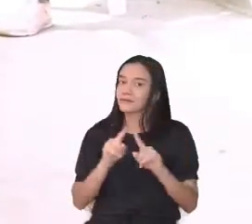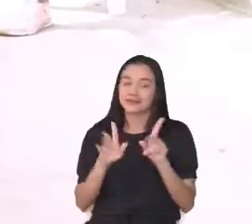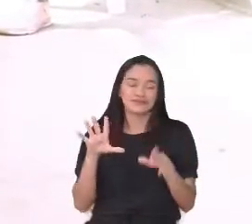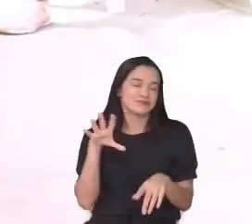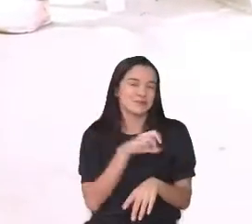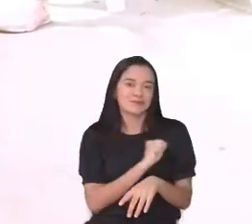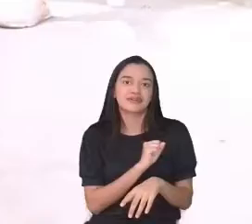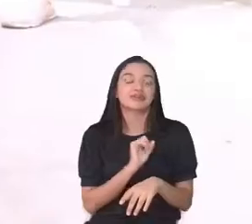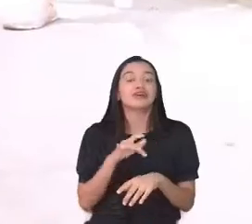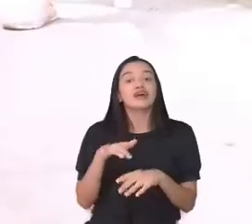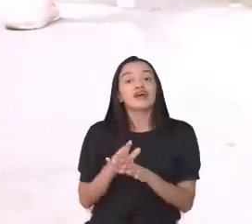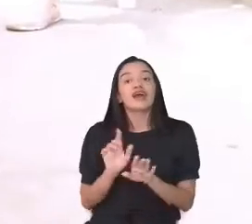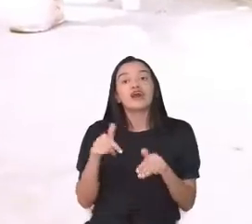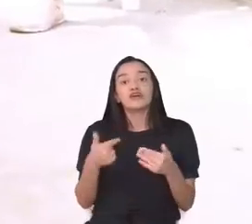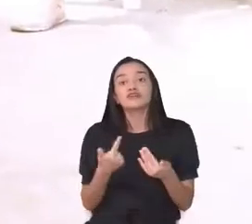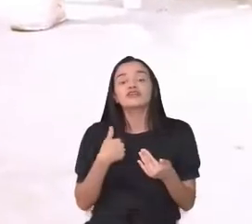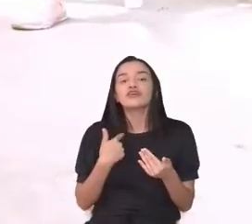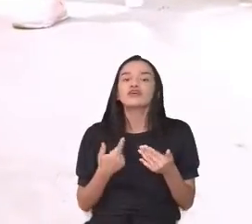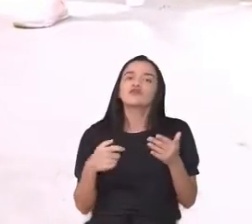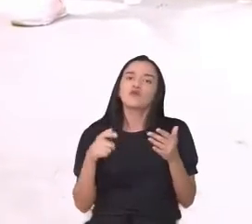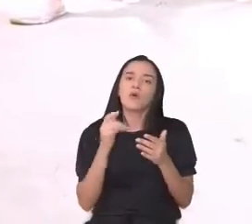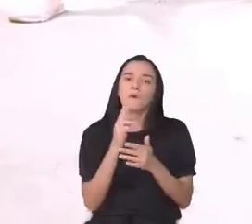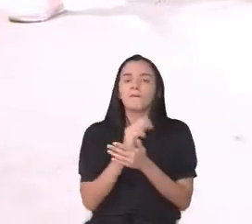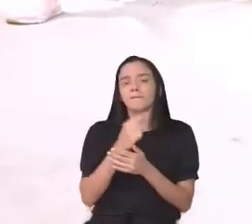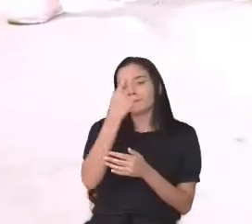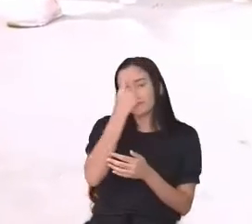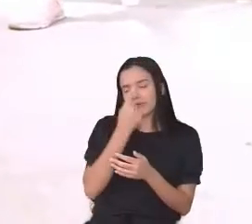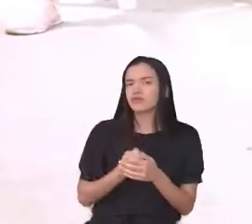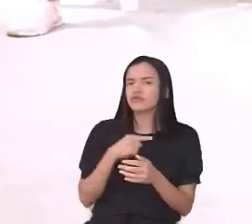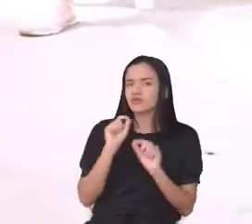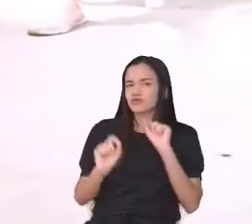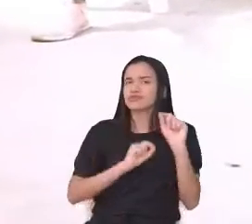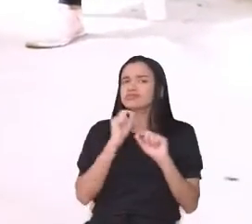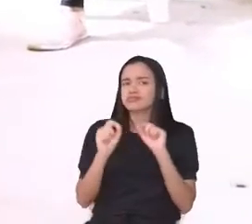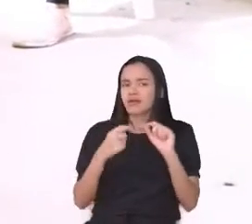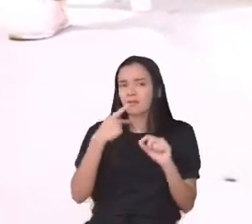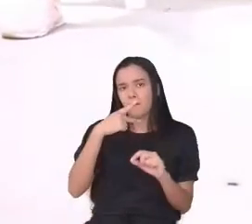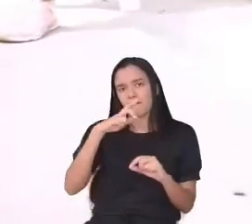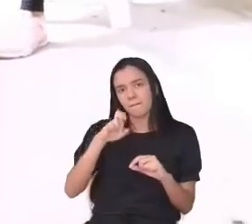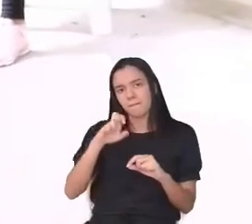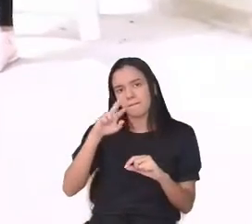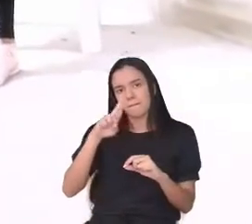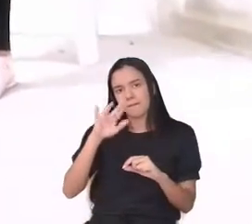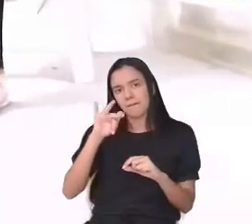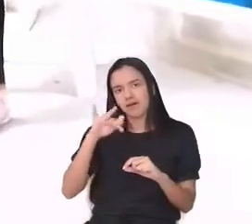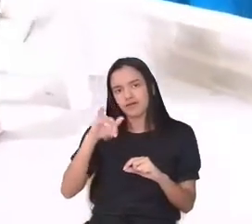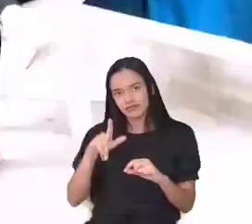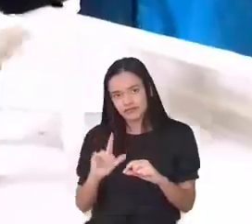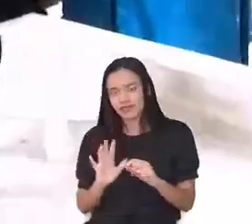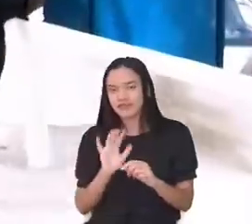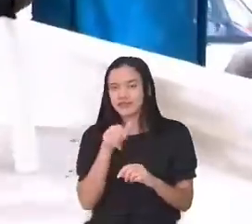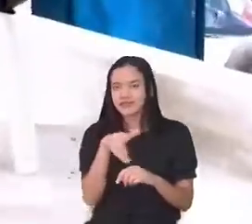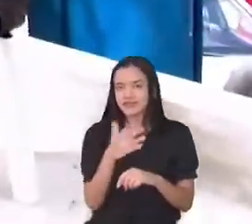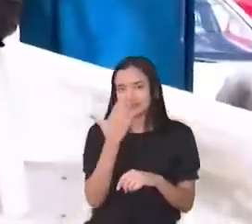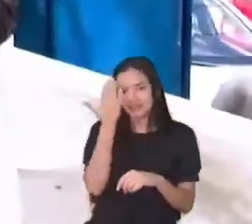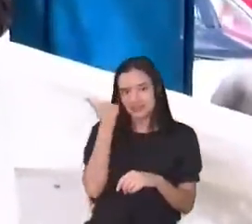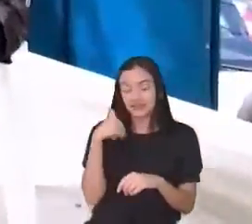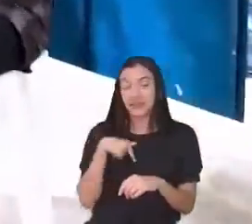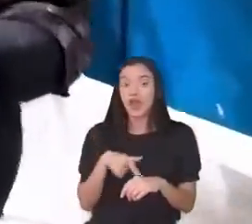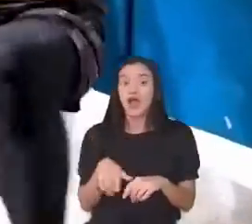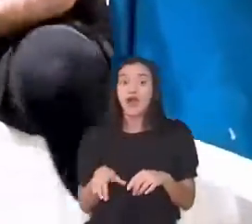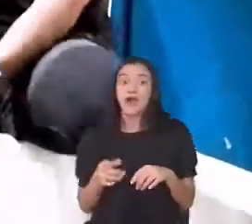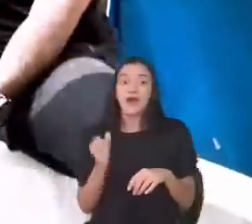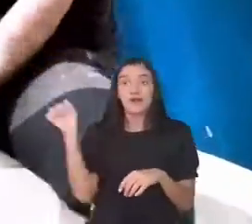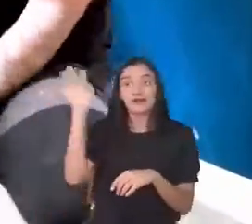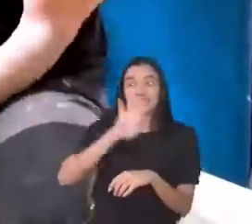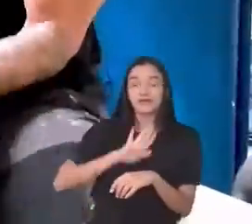te propor uma confecção de um perfil. Você sabe o que é um perfil? Bom, imagino. Essa aqui é uma imagem de lado?